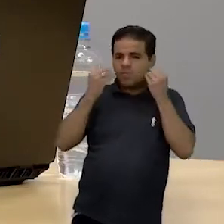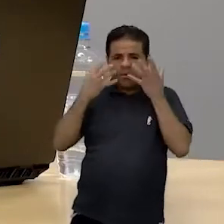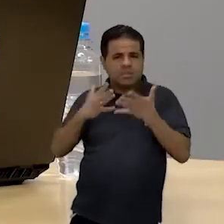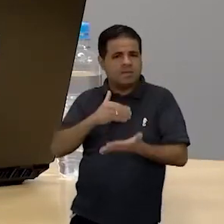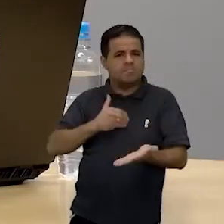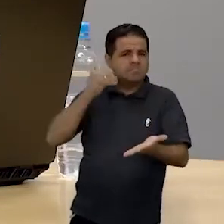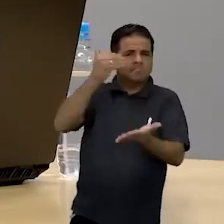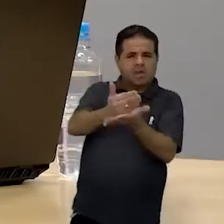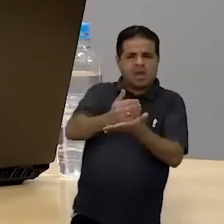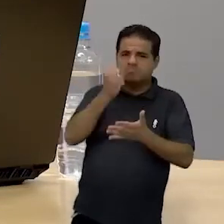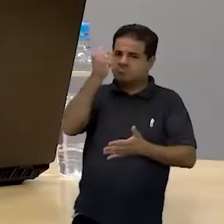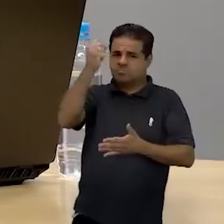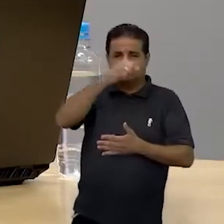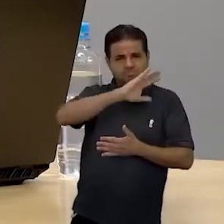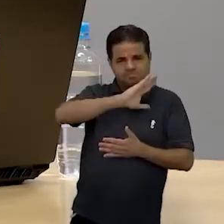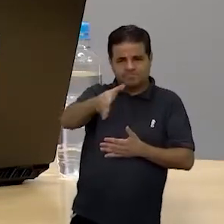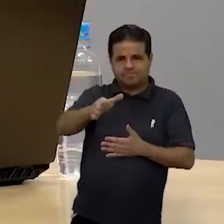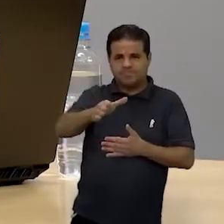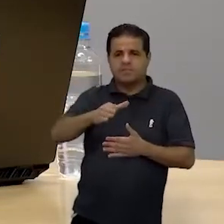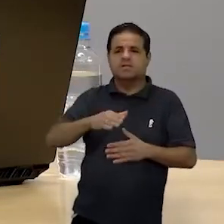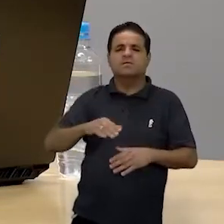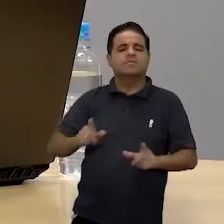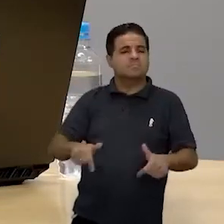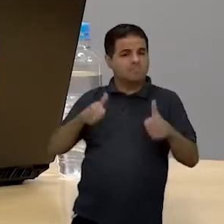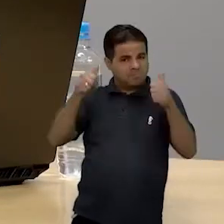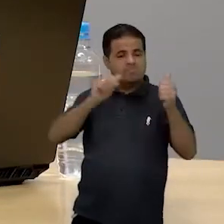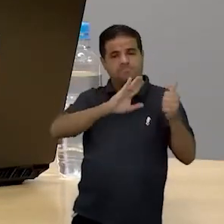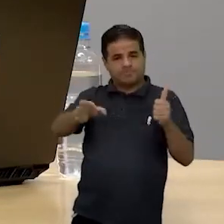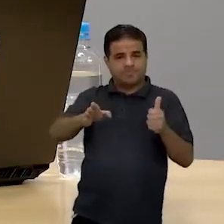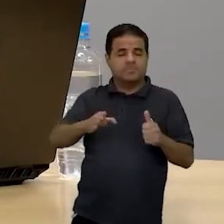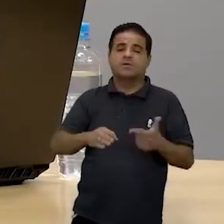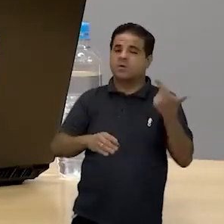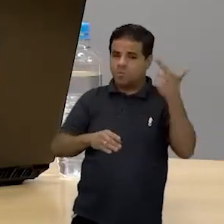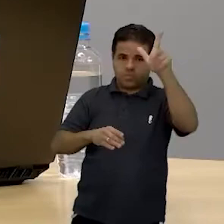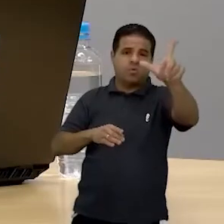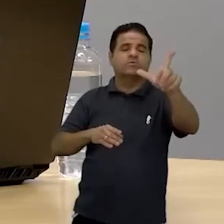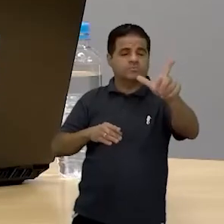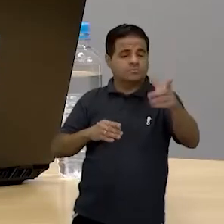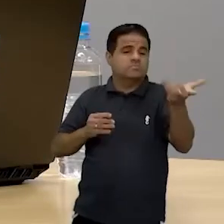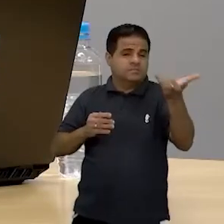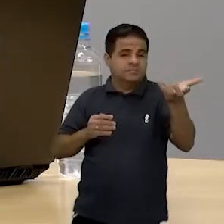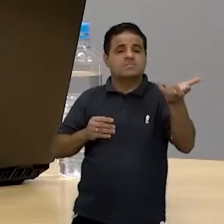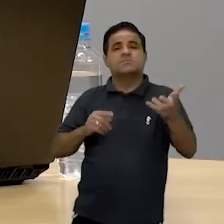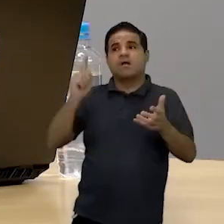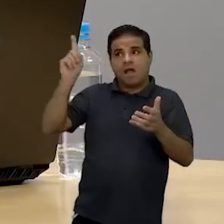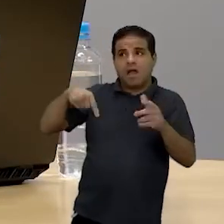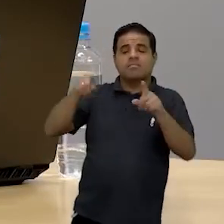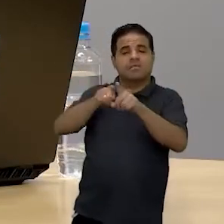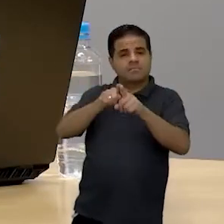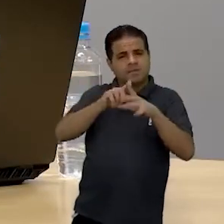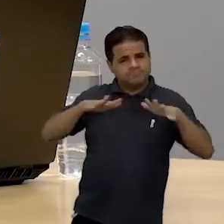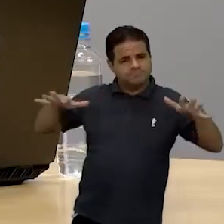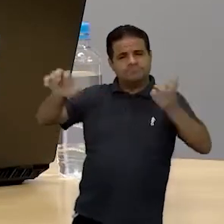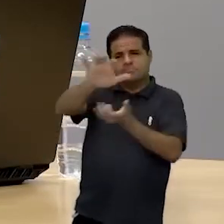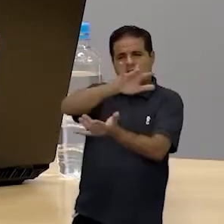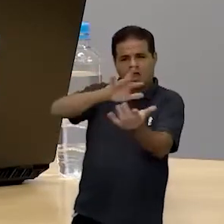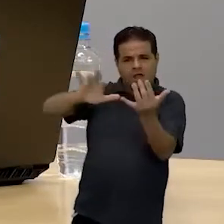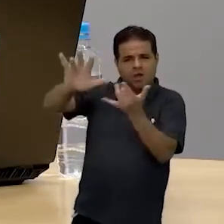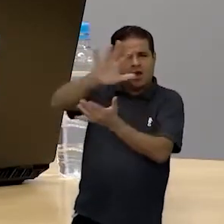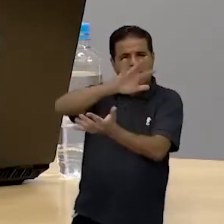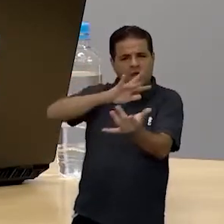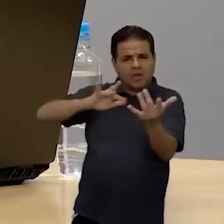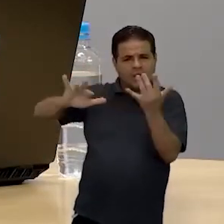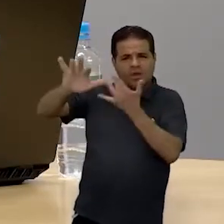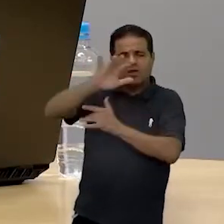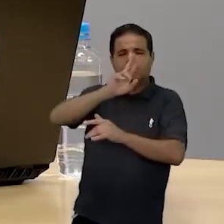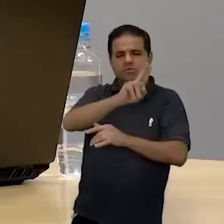mais poderoso, mais pujante do que o outro. E nessa questão da corrida espacial, apesar